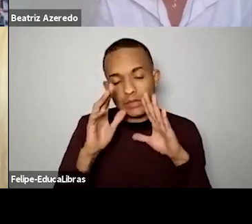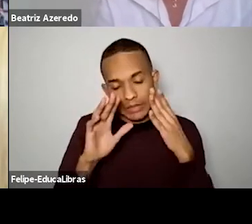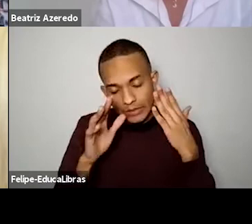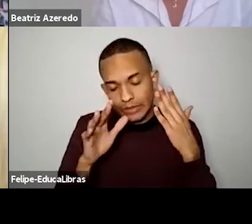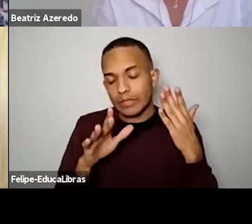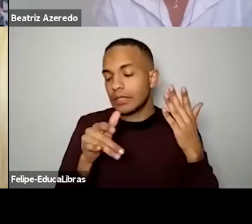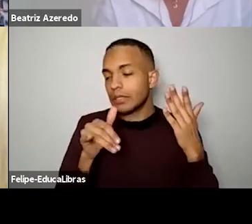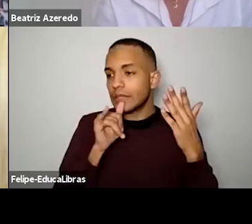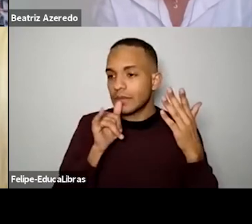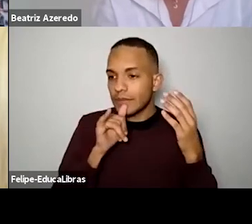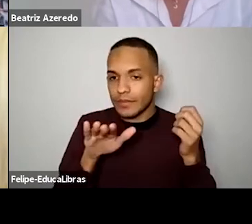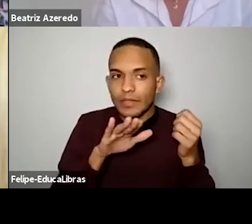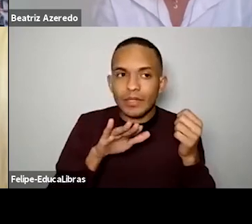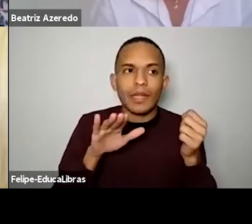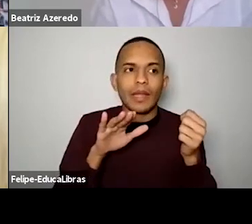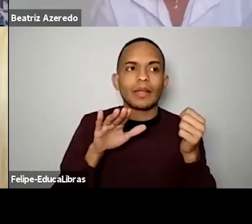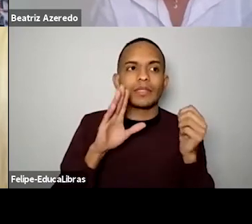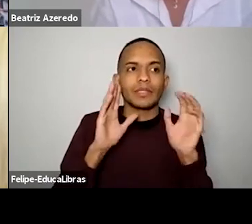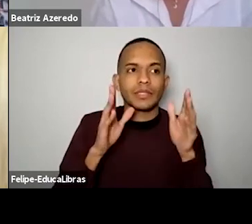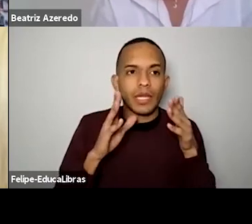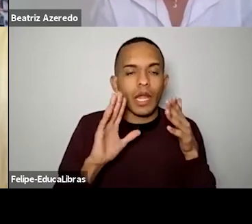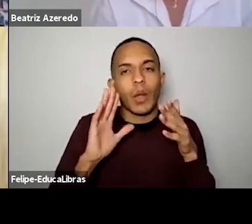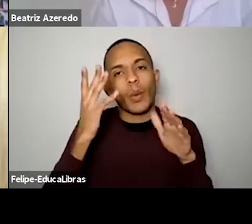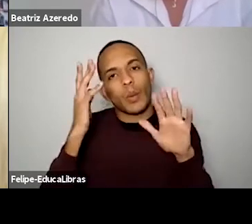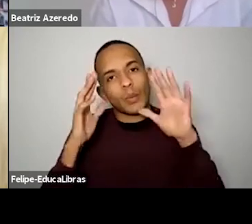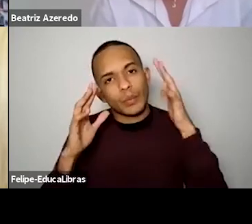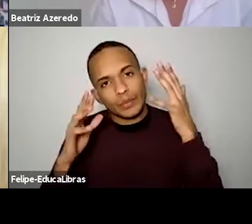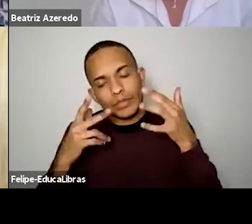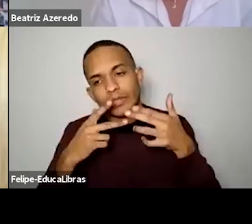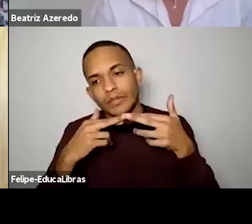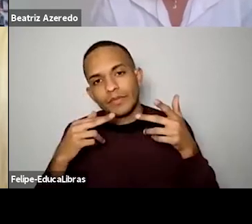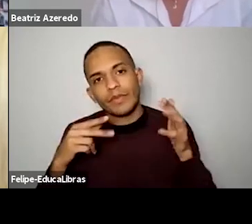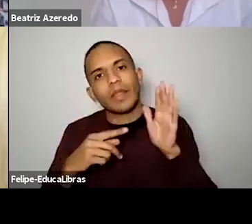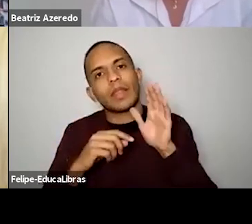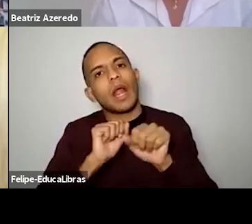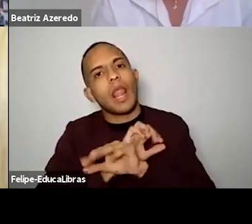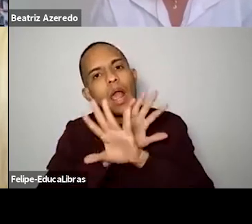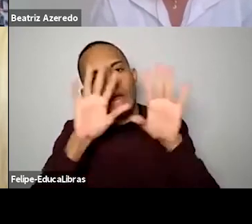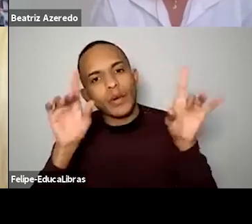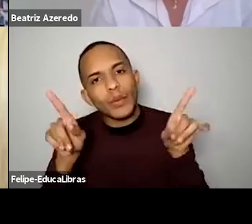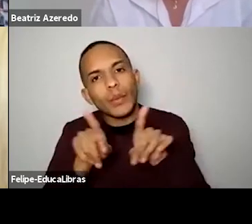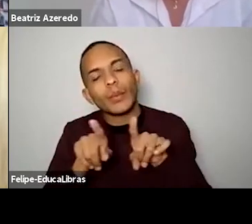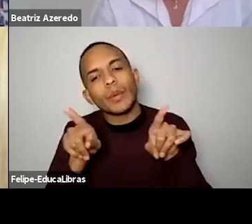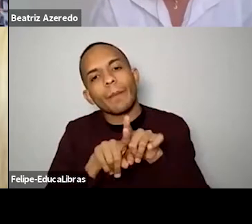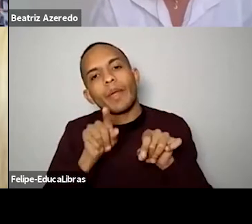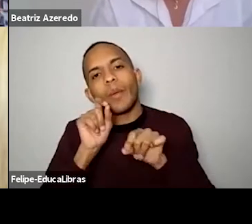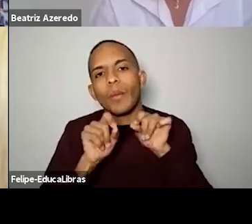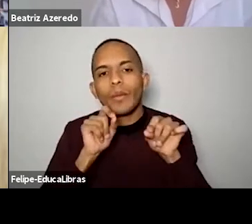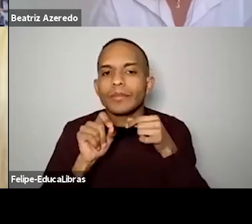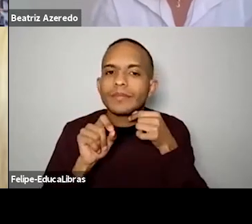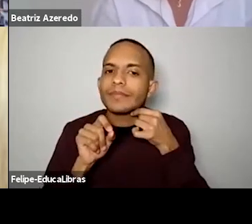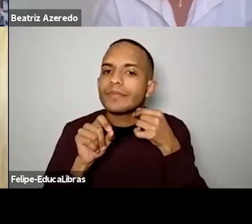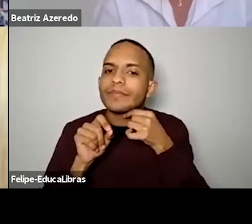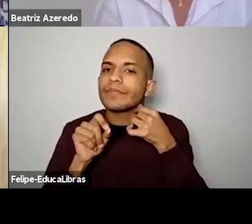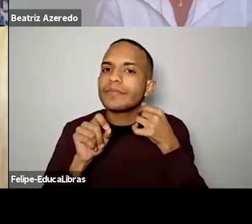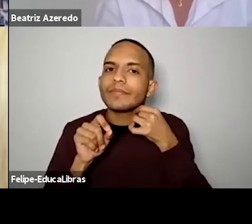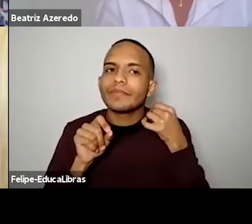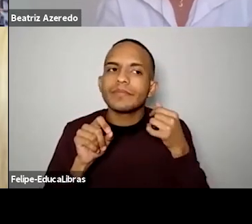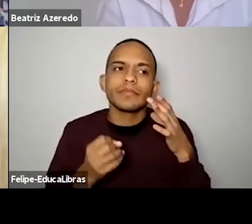ficado mais... Belezas que já acontecem, mas que têm ficado mais visíveis para a gente. E uma delas é a solução